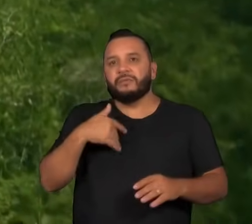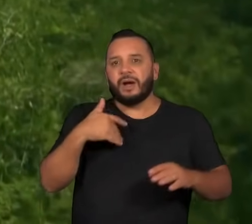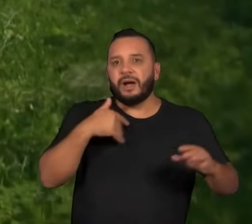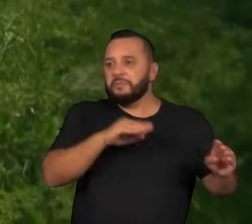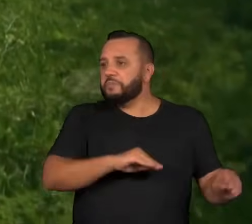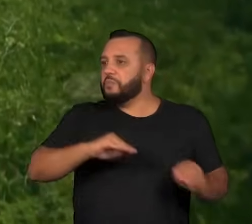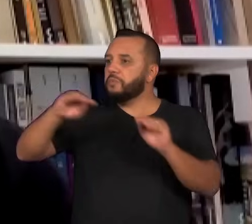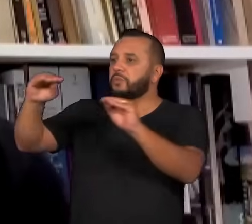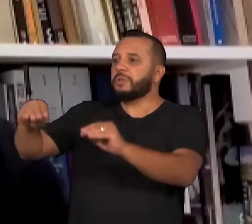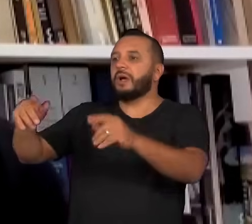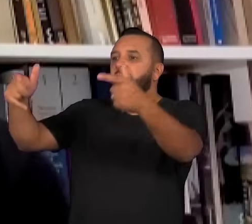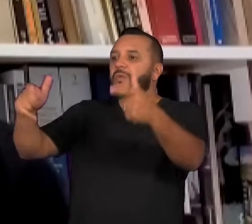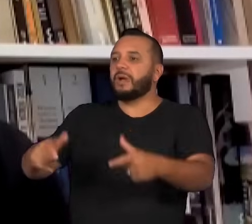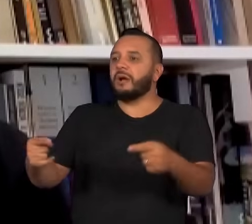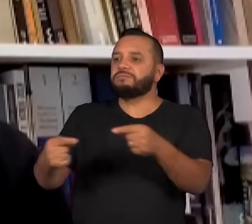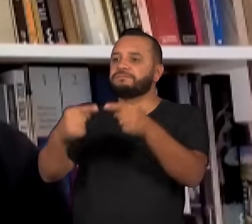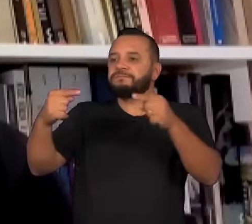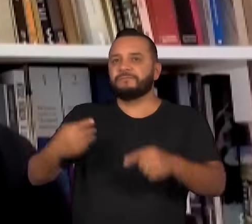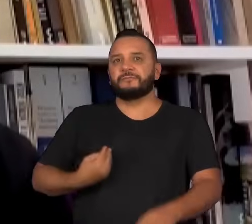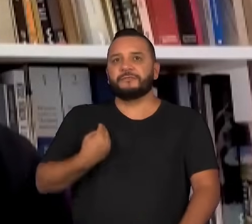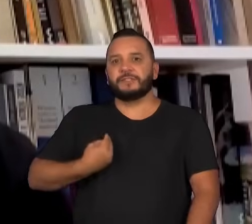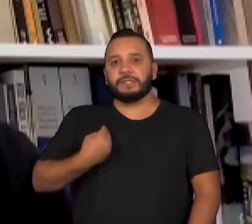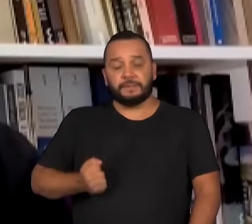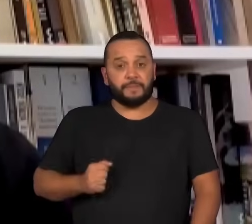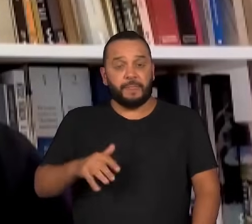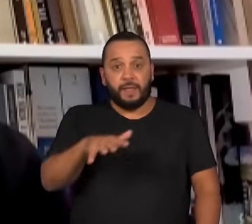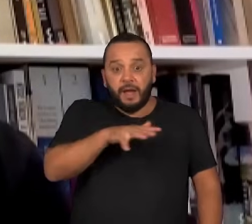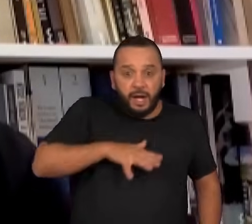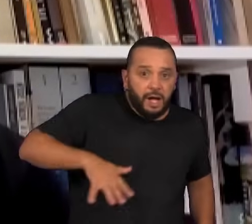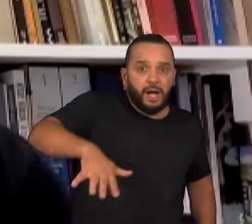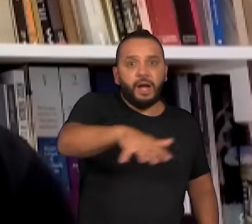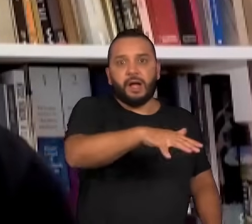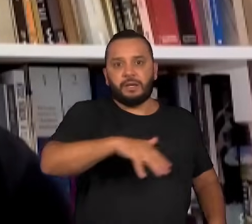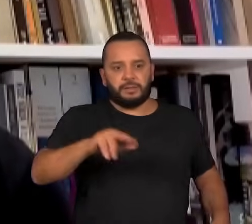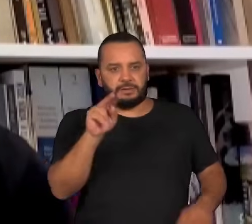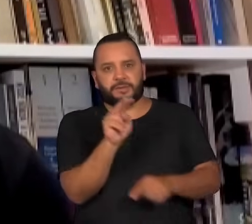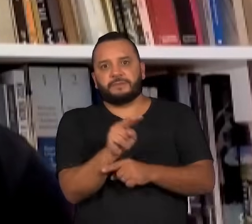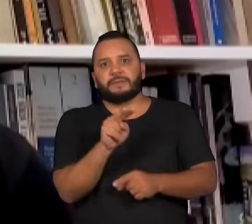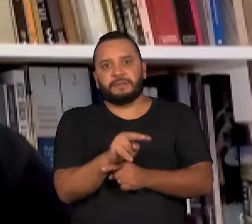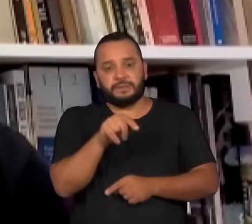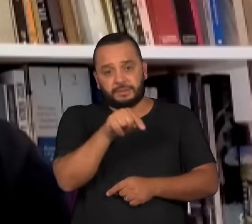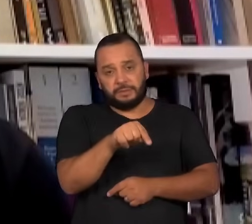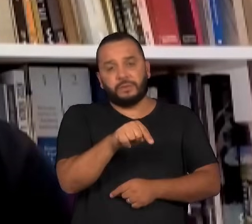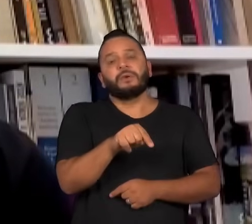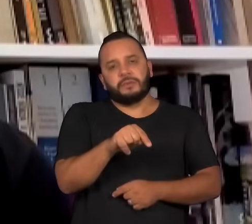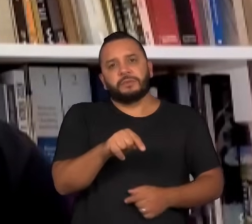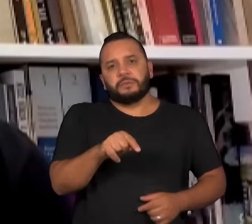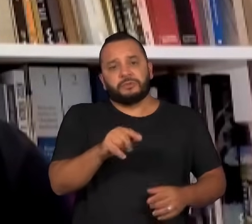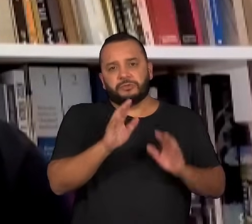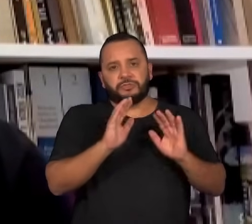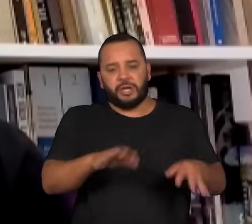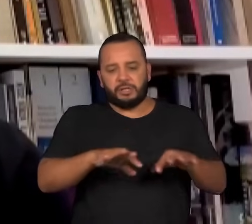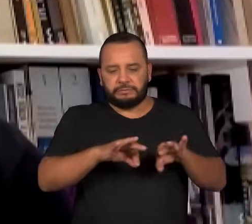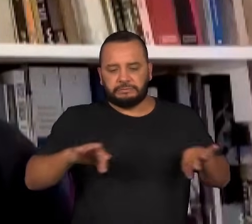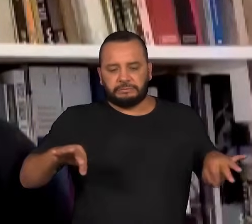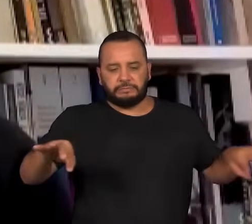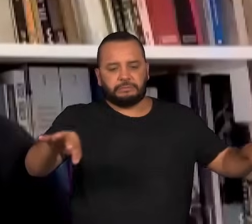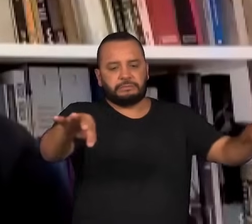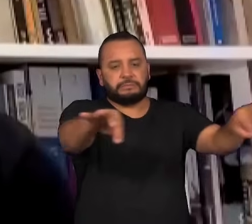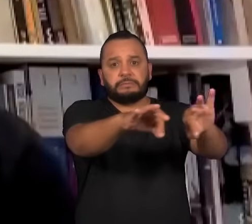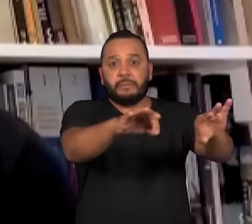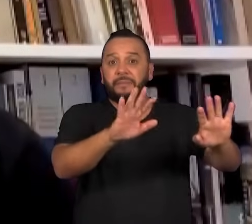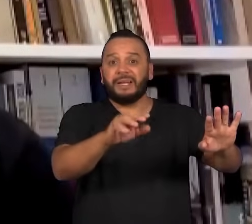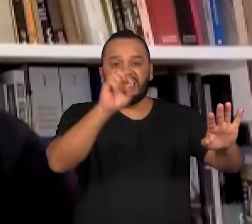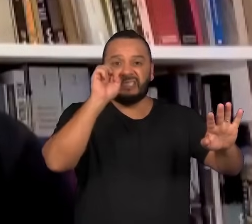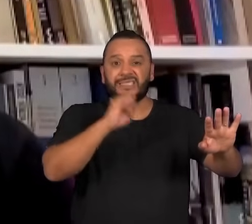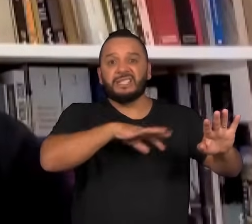vida. As unidades de conservação, elas são áreas estáticas, elas são áreas determinadas e quando as espécies se deslocam,